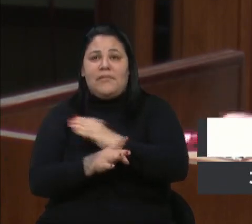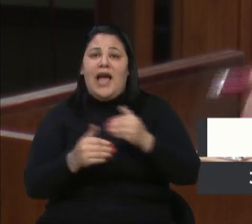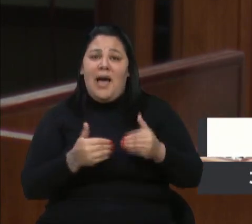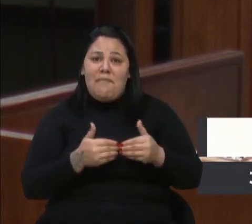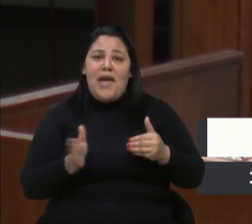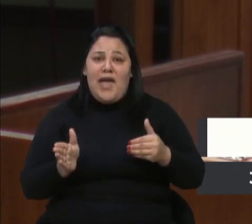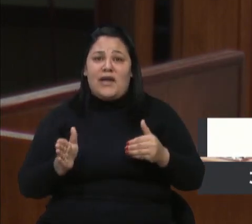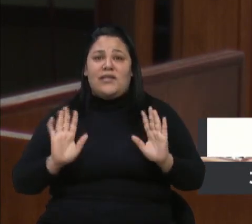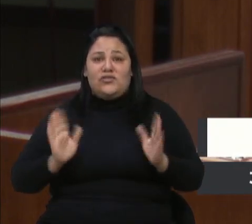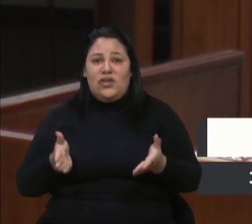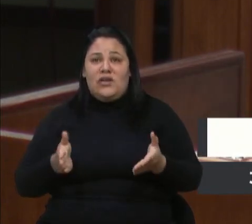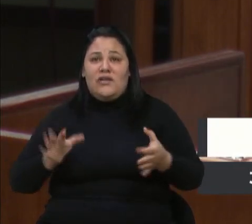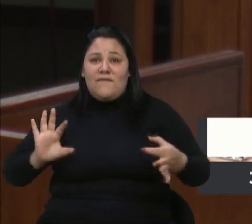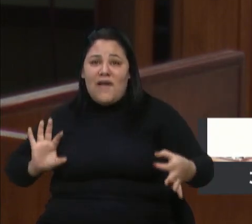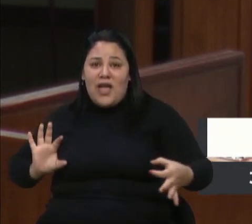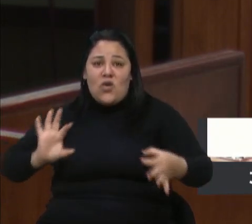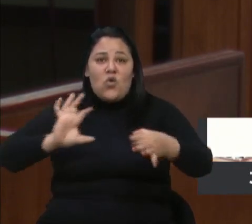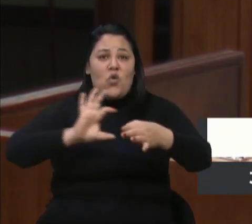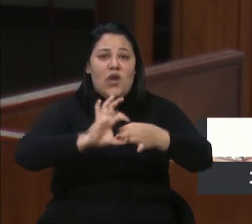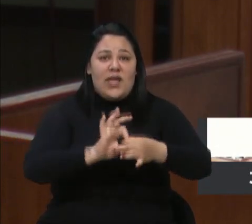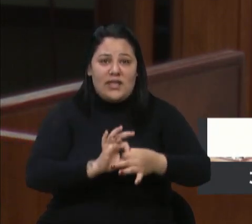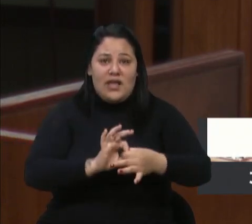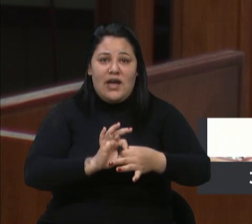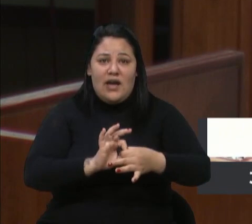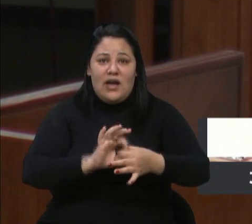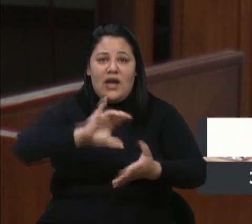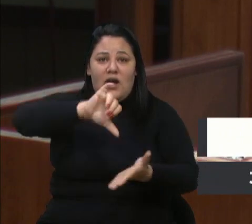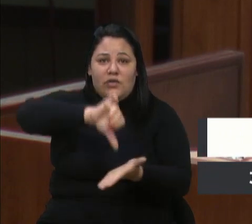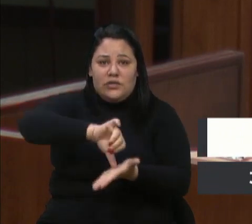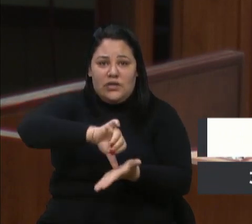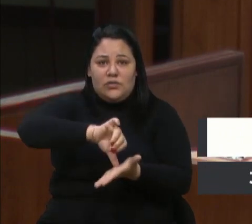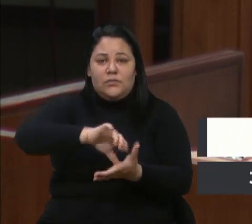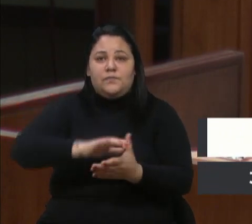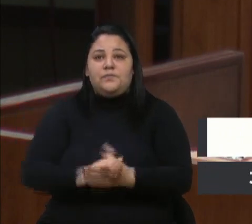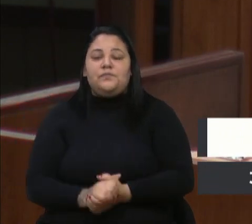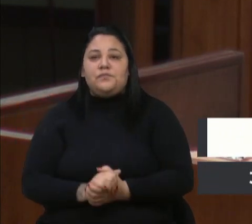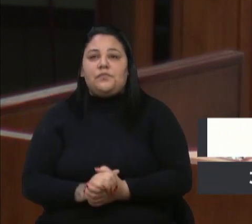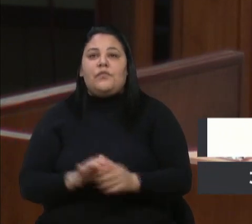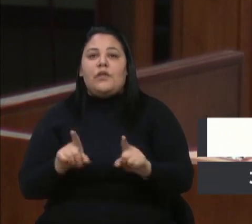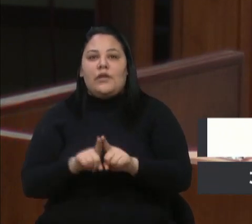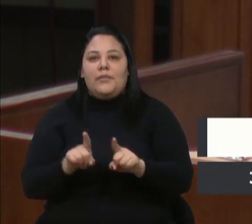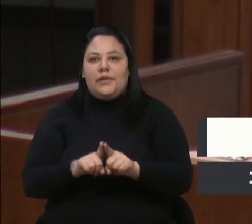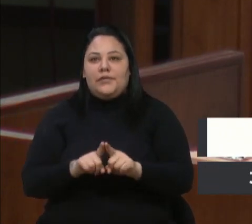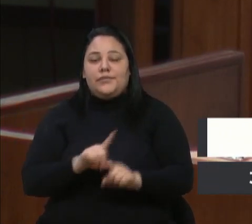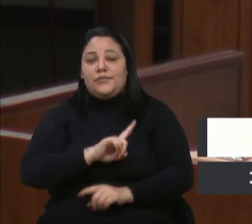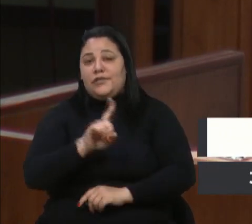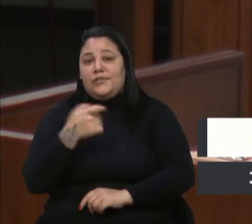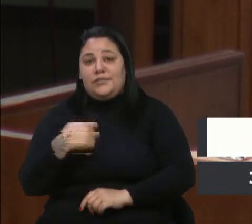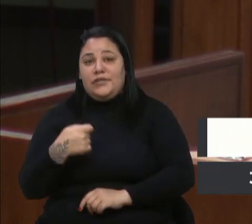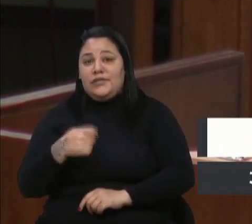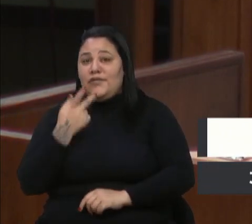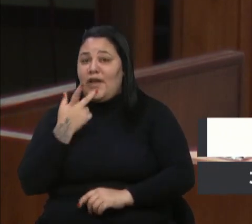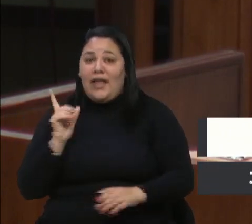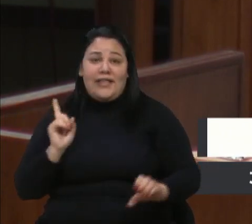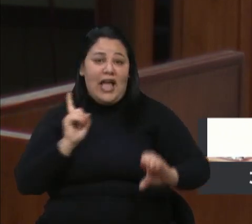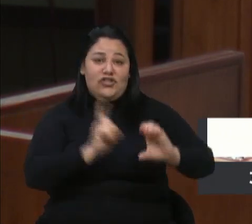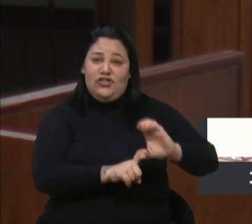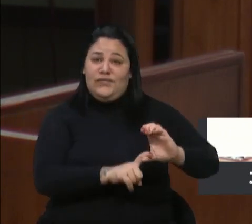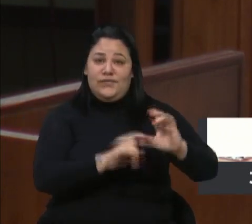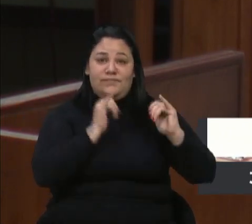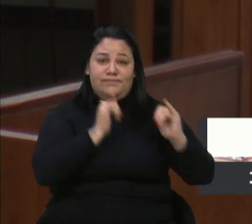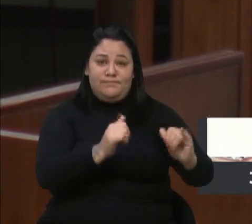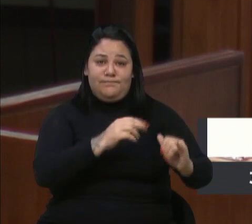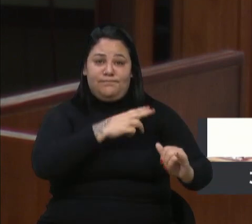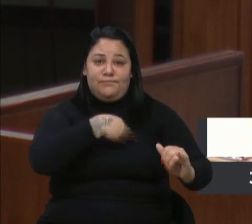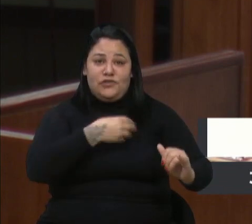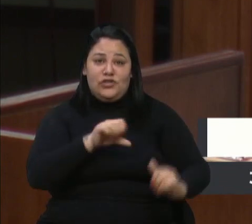aberta e que vai ligar os pavilhões da Festa da Uva ao centro. Nem vou falar da Visat, né, da nossa dívida dos mais